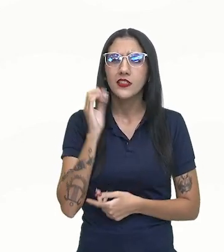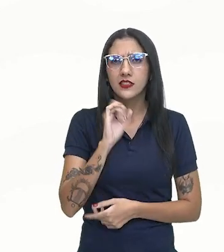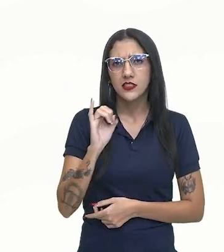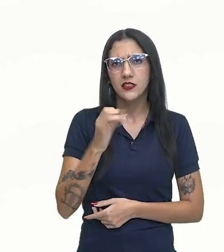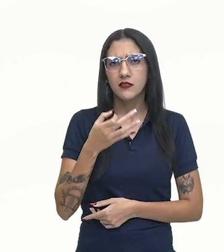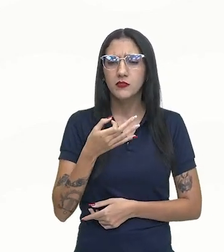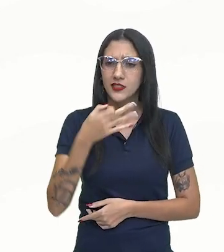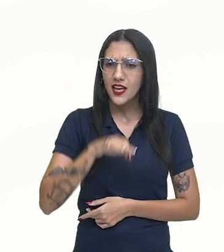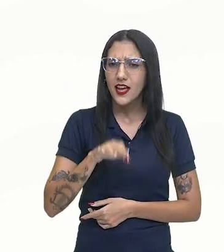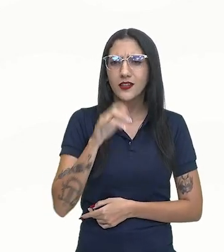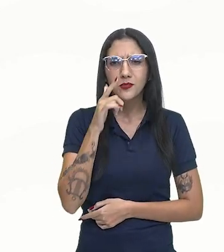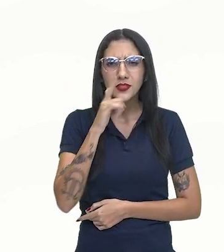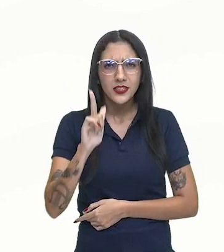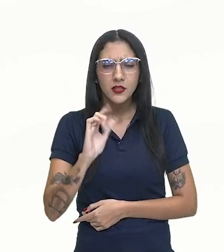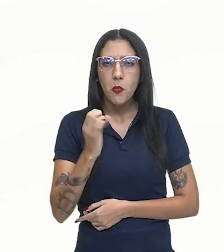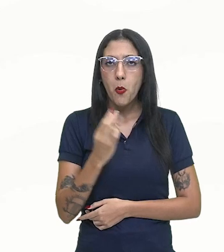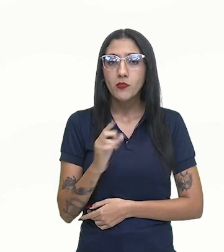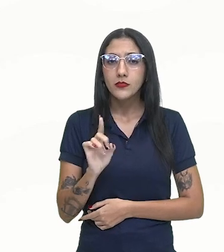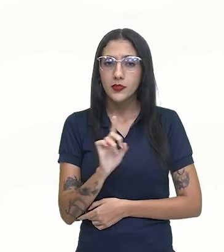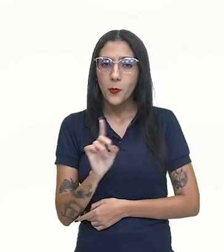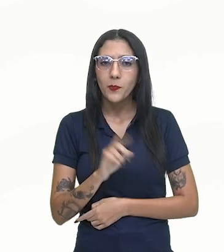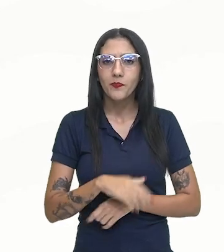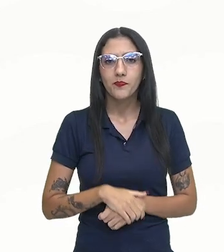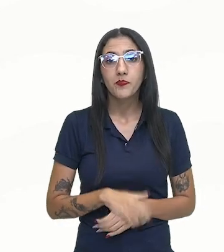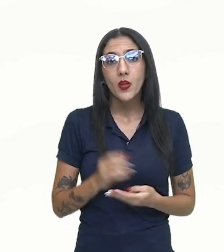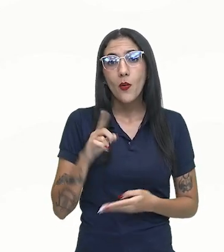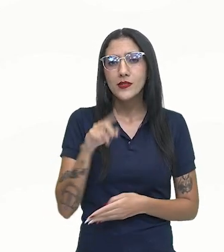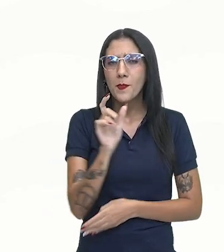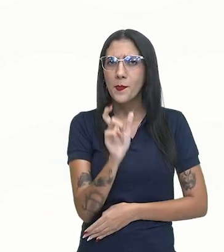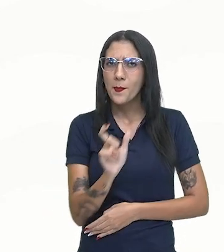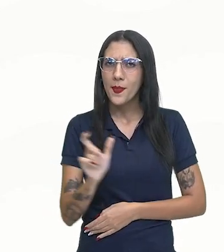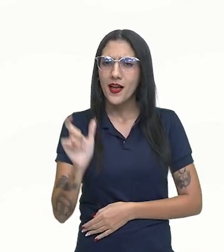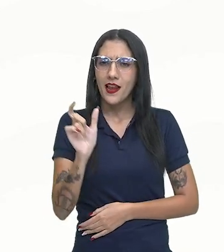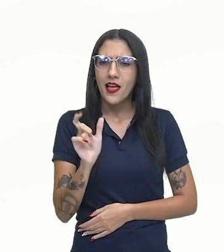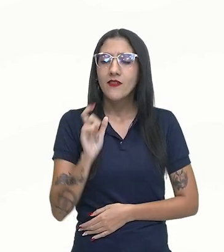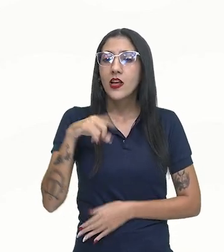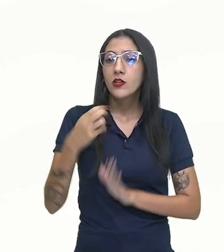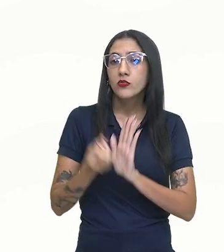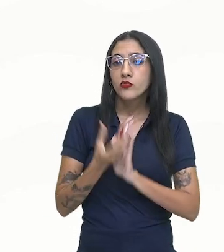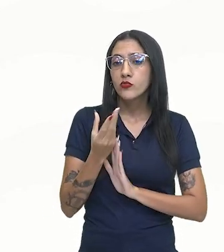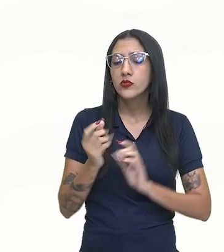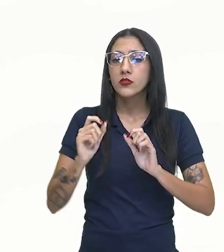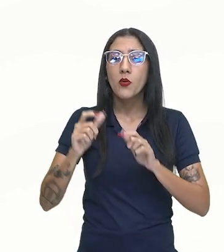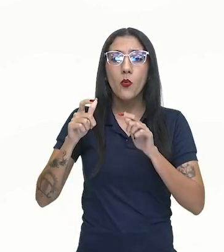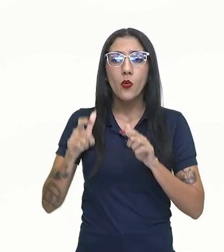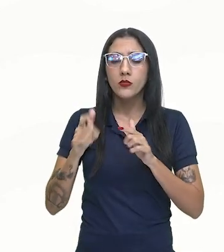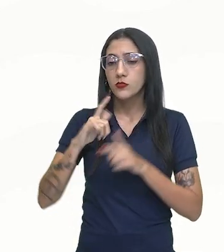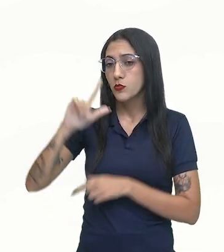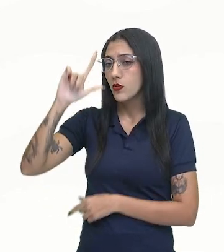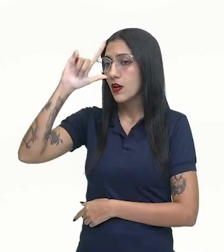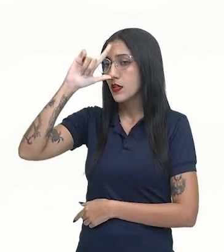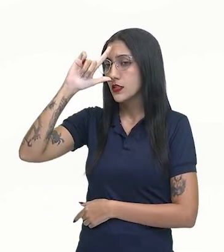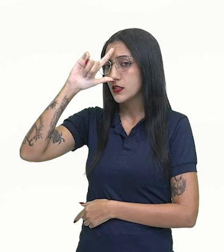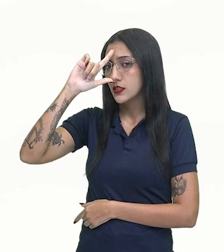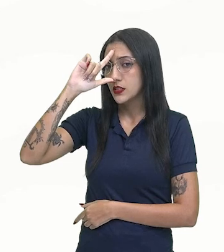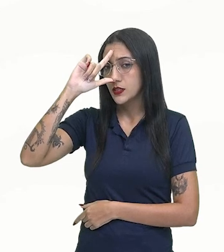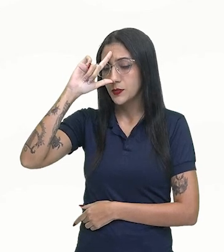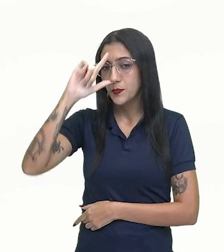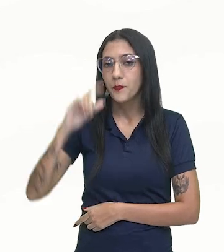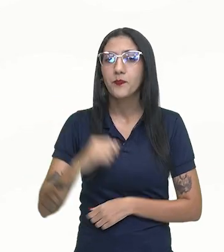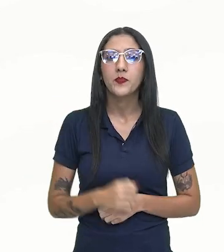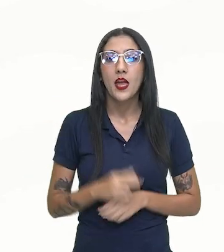se não deu certo. E aí a palavra curiosidade, ela origina-se do latim curiositas,